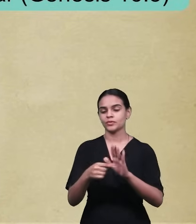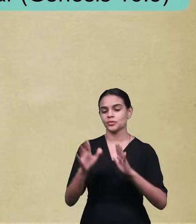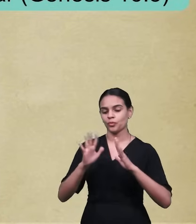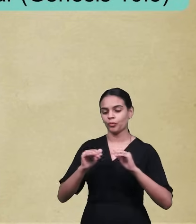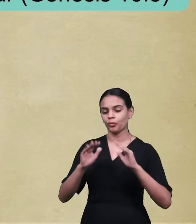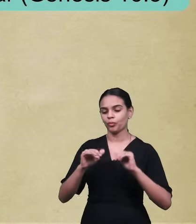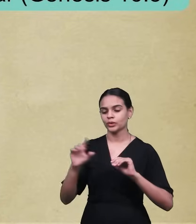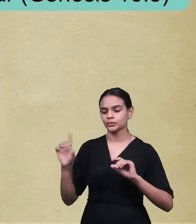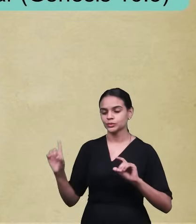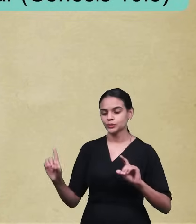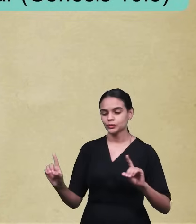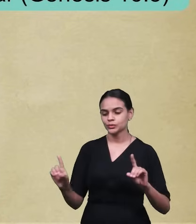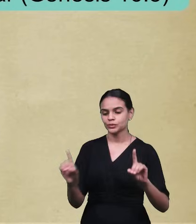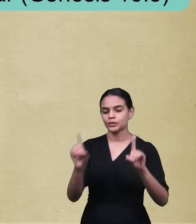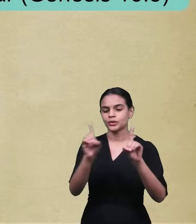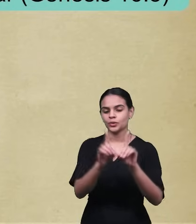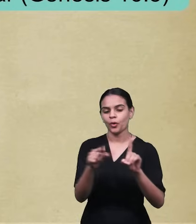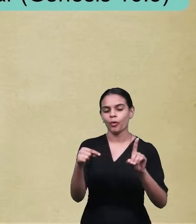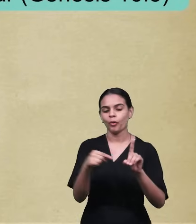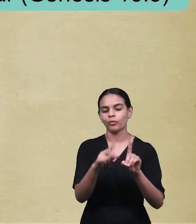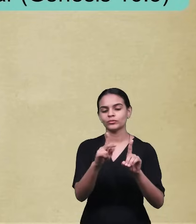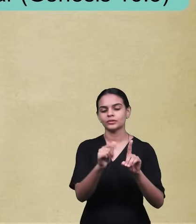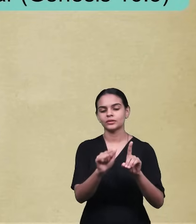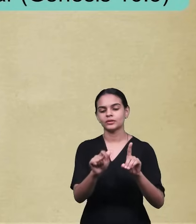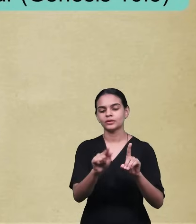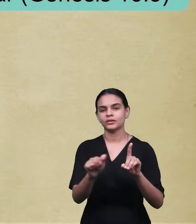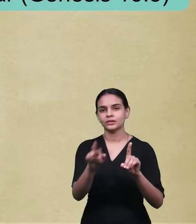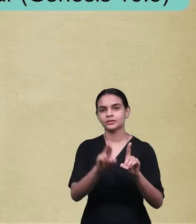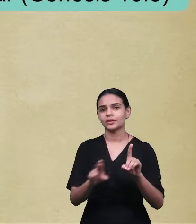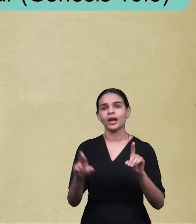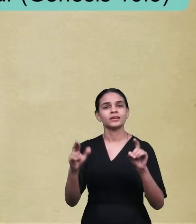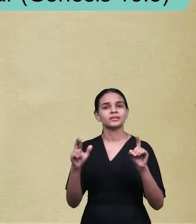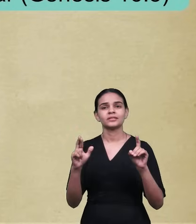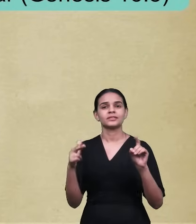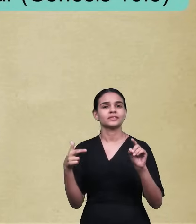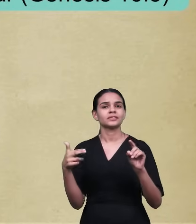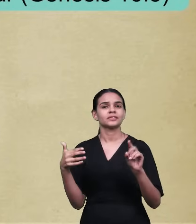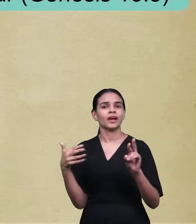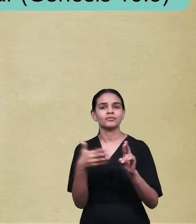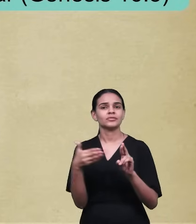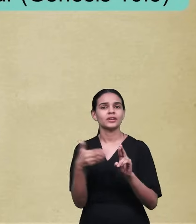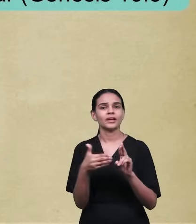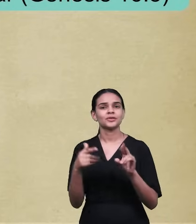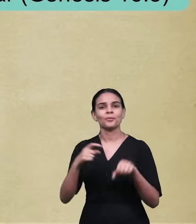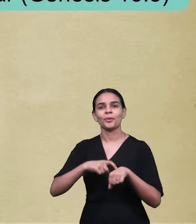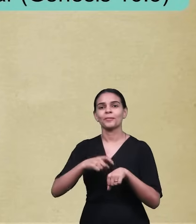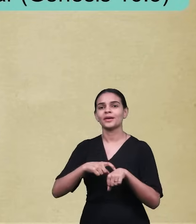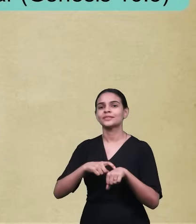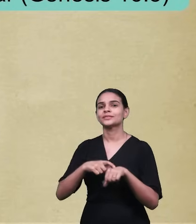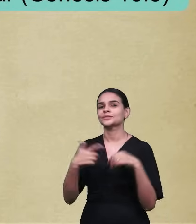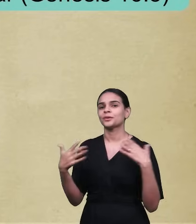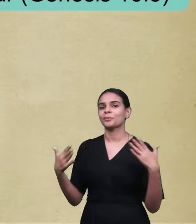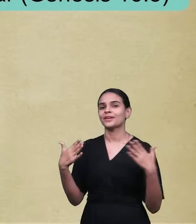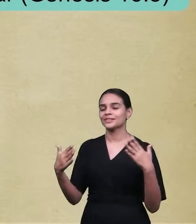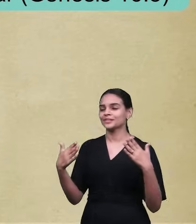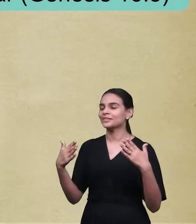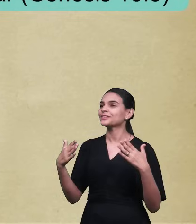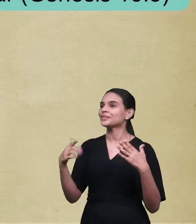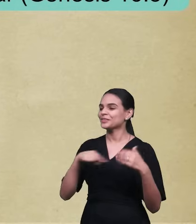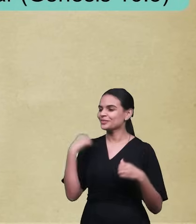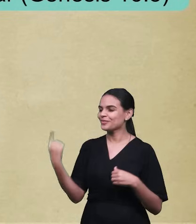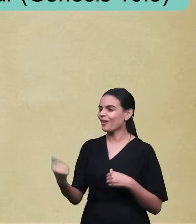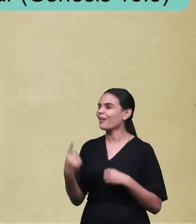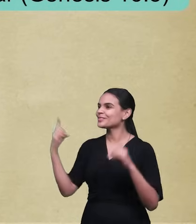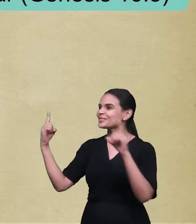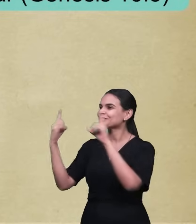maravilhoso representando o encontro do homem com o Senhor. E no versículo 13, ela expressa, né, tu és o Deus